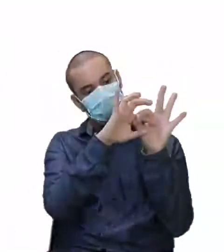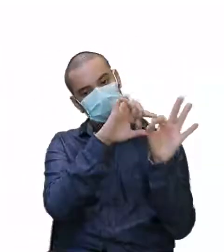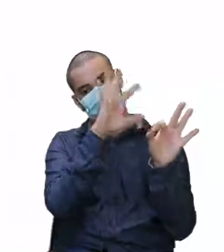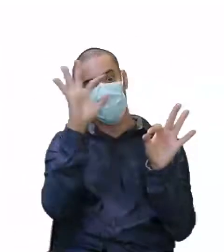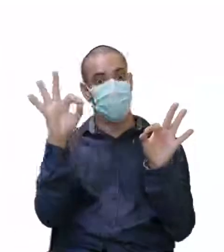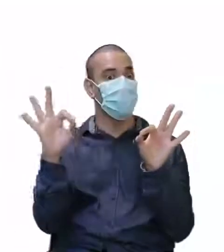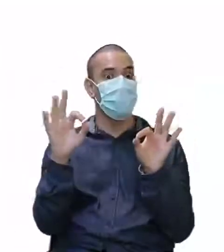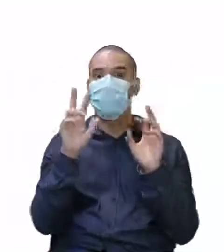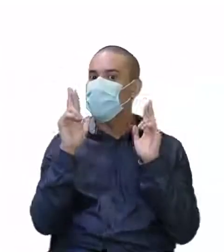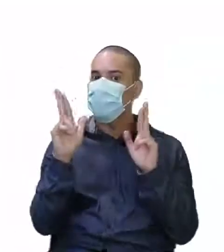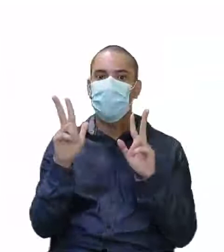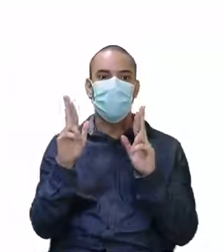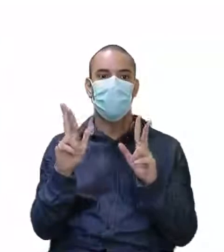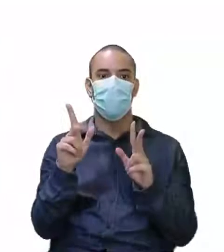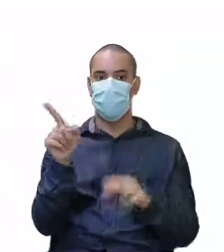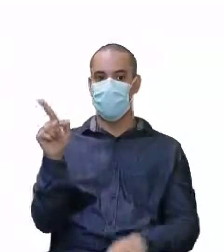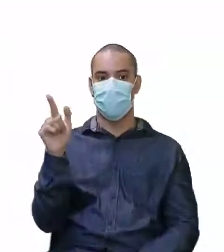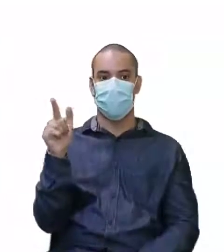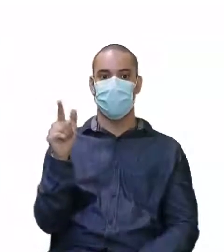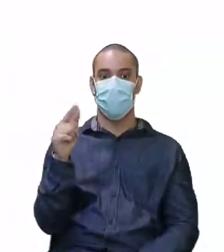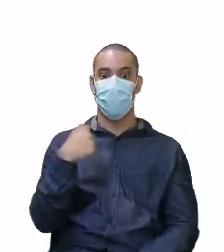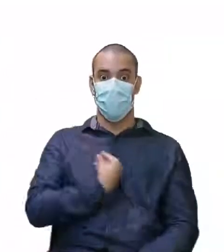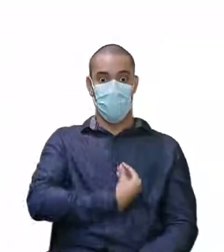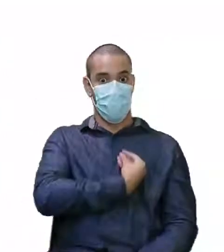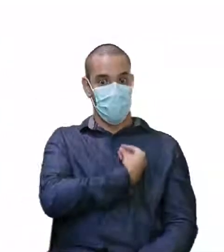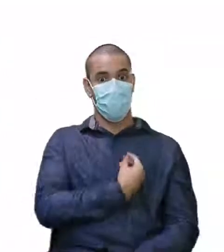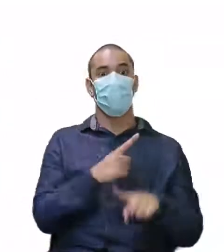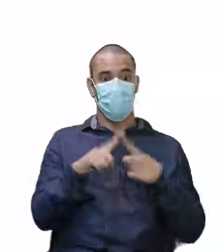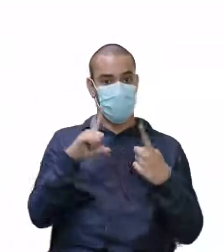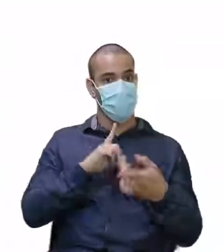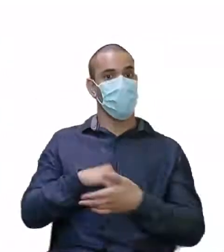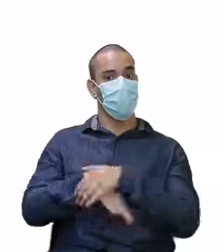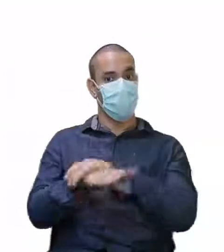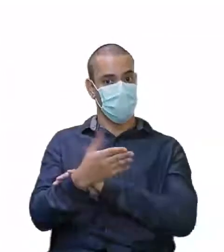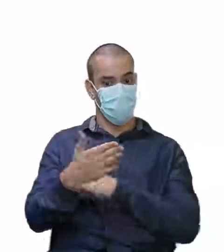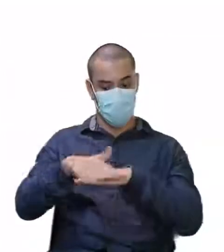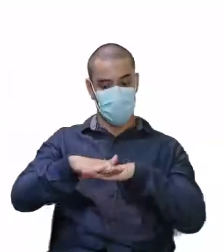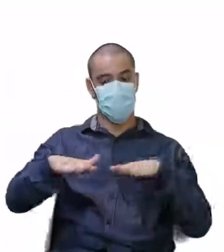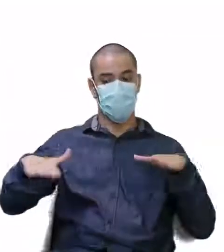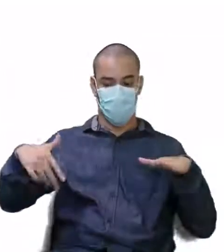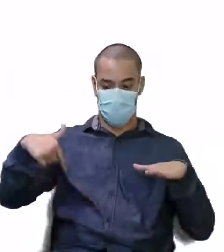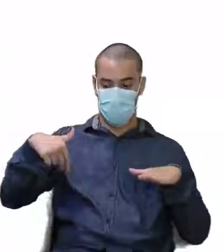que vive, não quer dizer que ele não tenha o hábito também de andar no chão, tá,